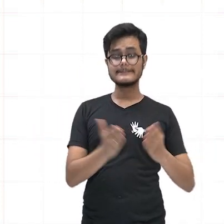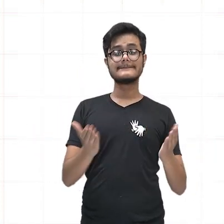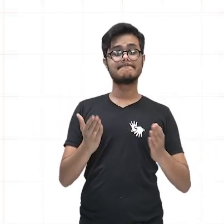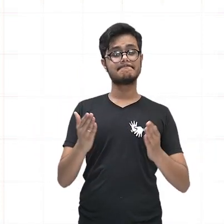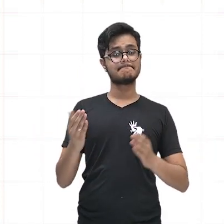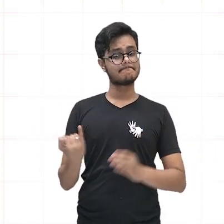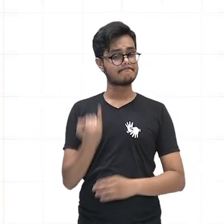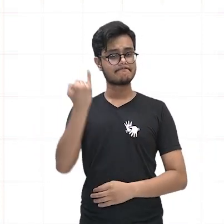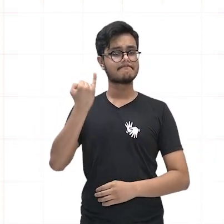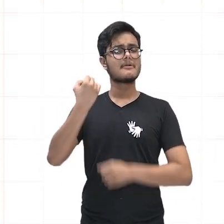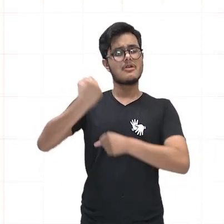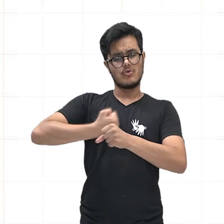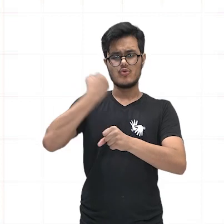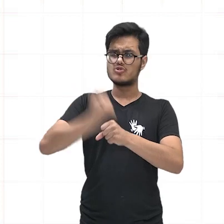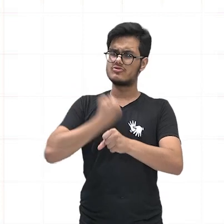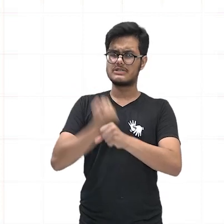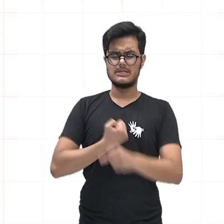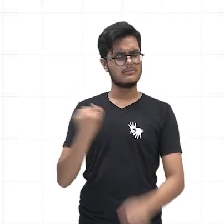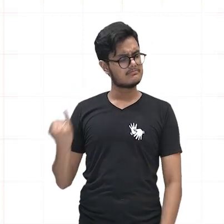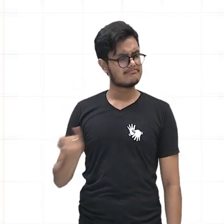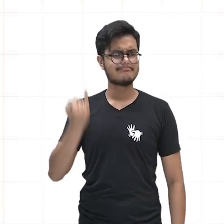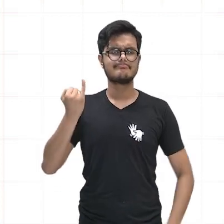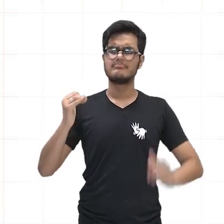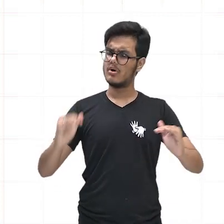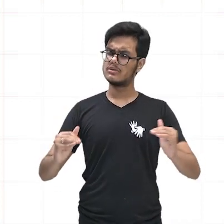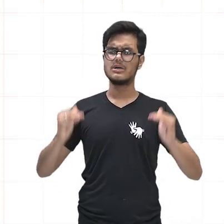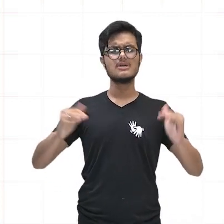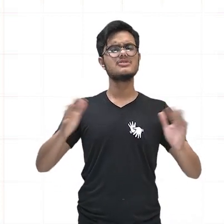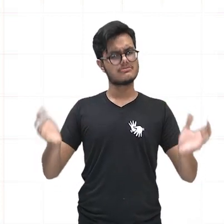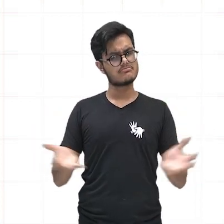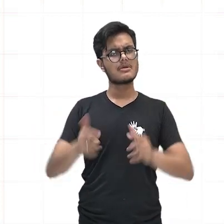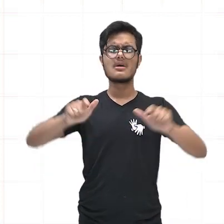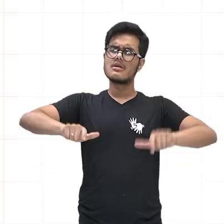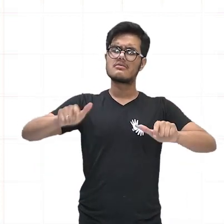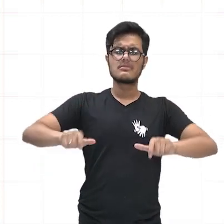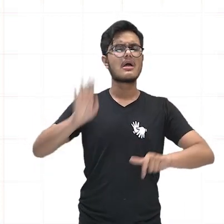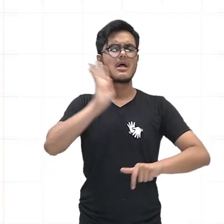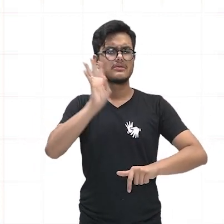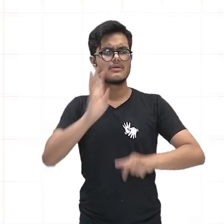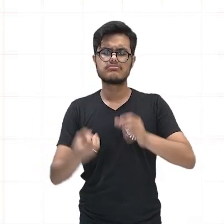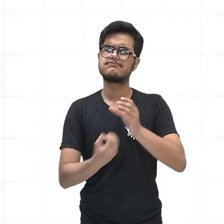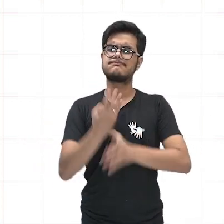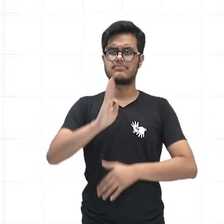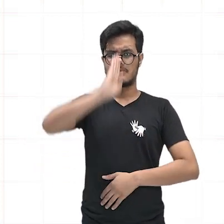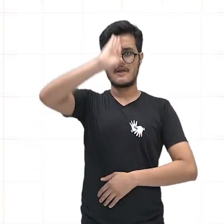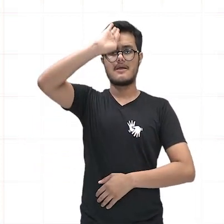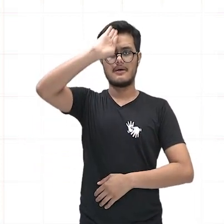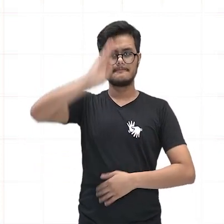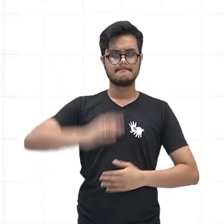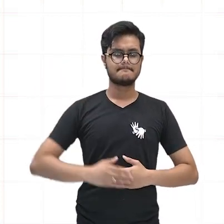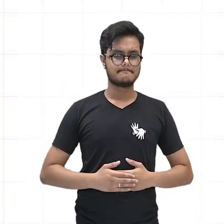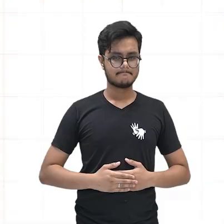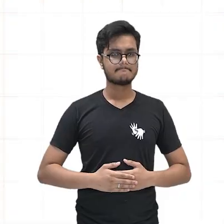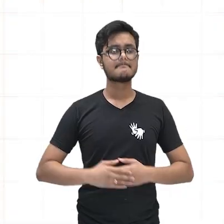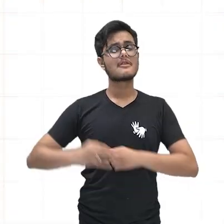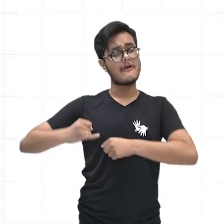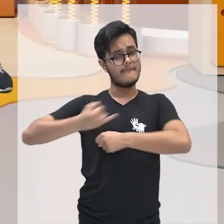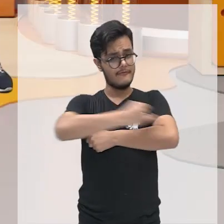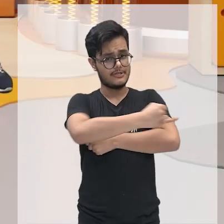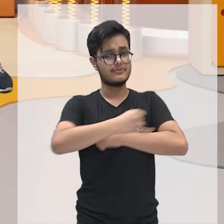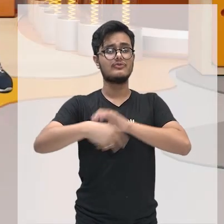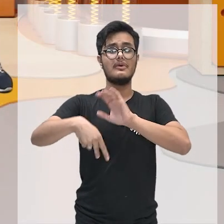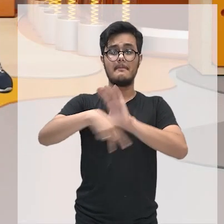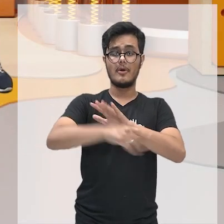tá aí as suas contribu suas construções significativas contribuíram para a infraestrutura da